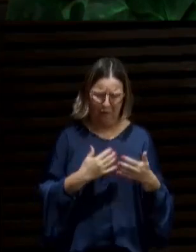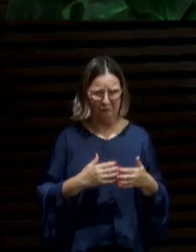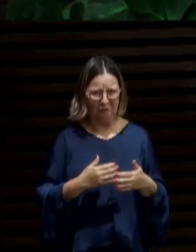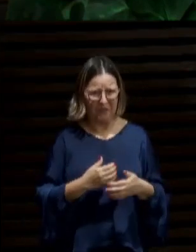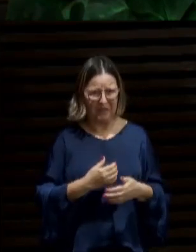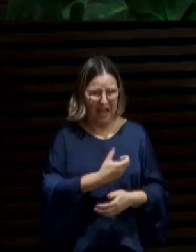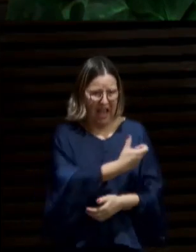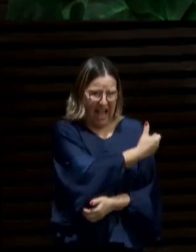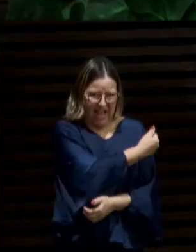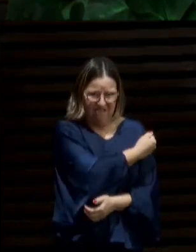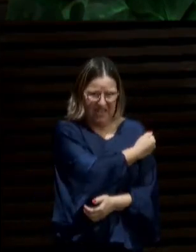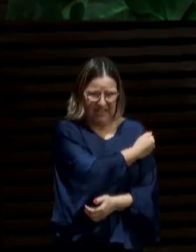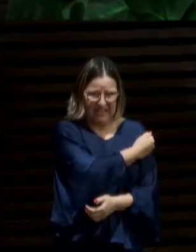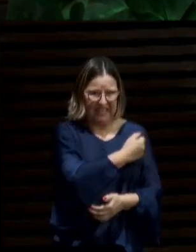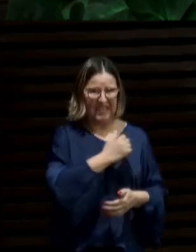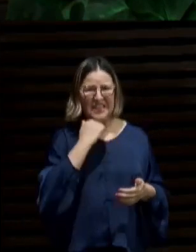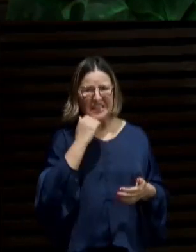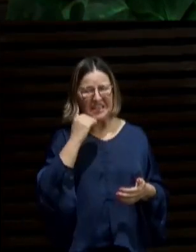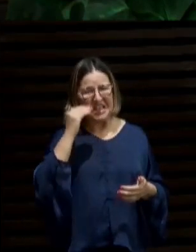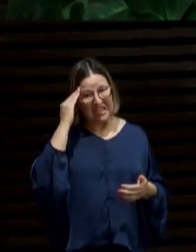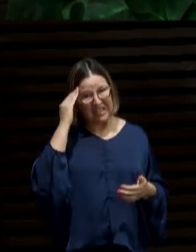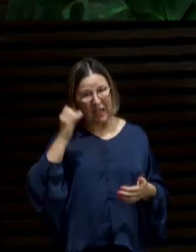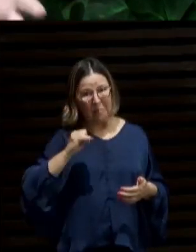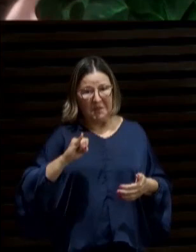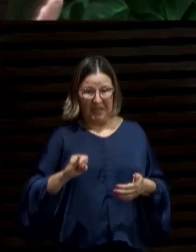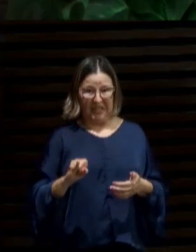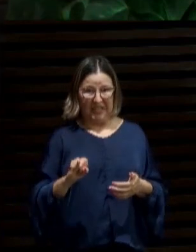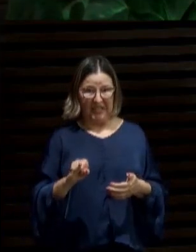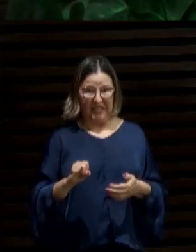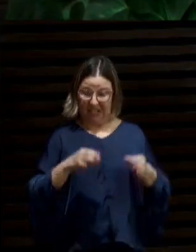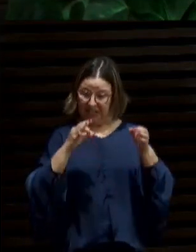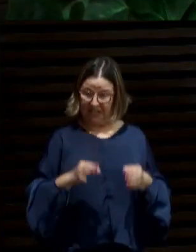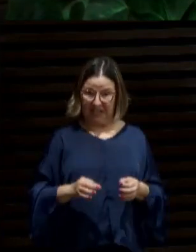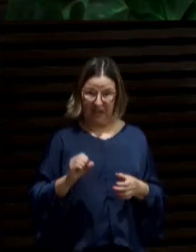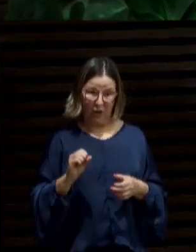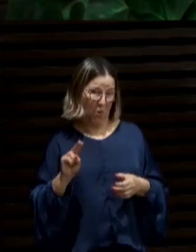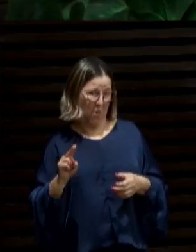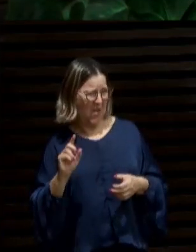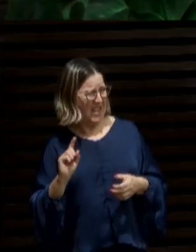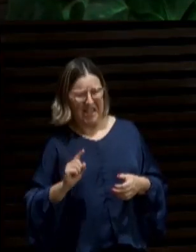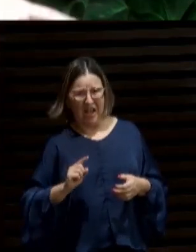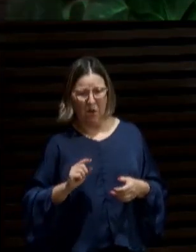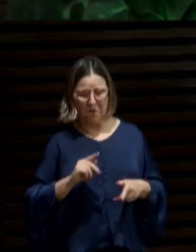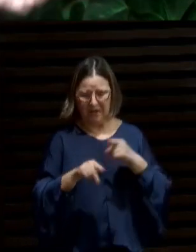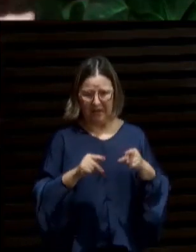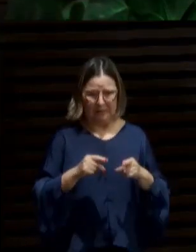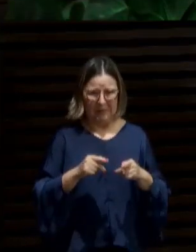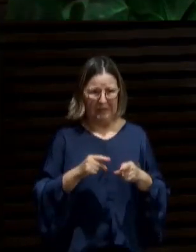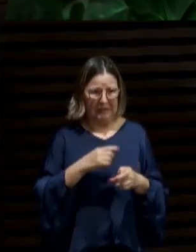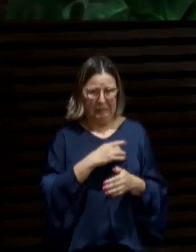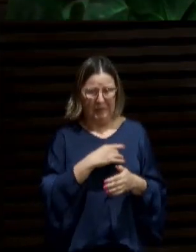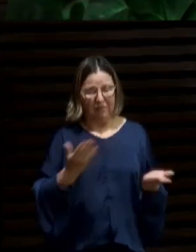tem comprovação faz com que o povo se apavore. E um